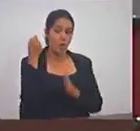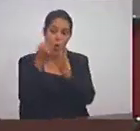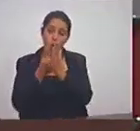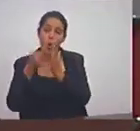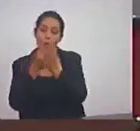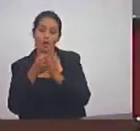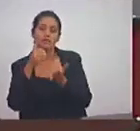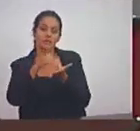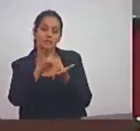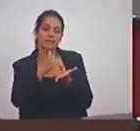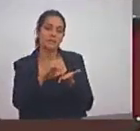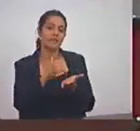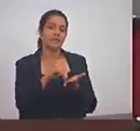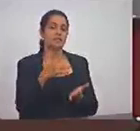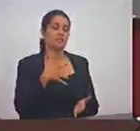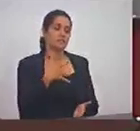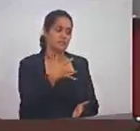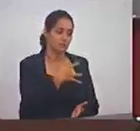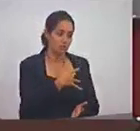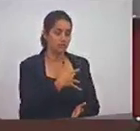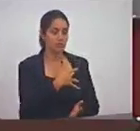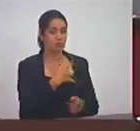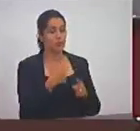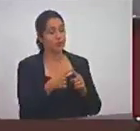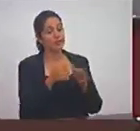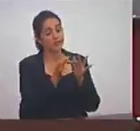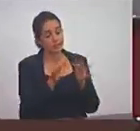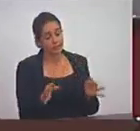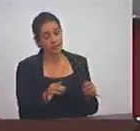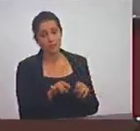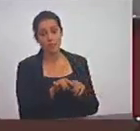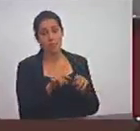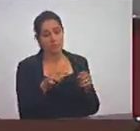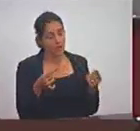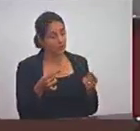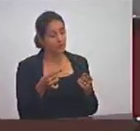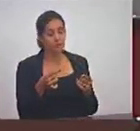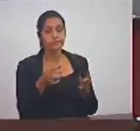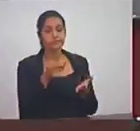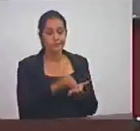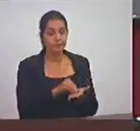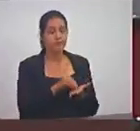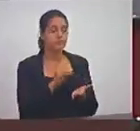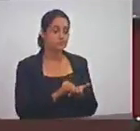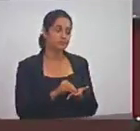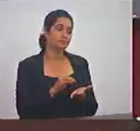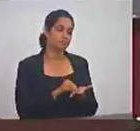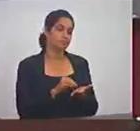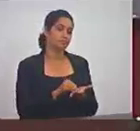desses medicamentos que são simples, baratos, e que não deveriam faltar na rede